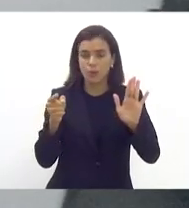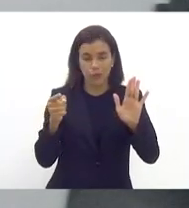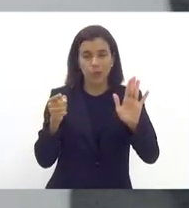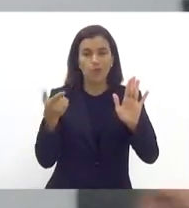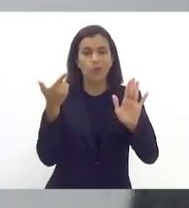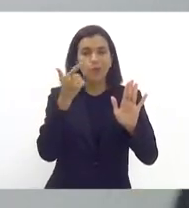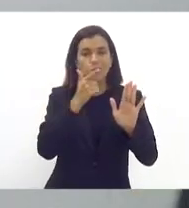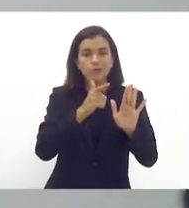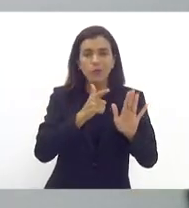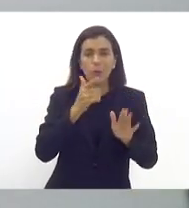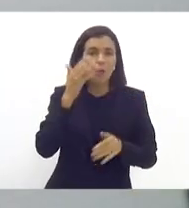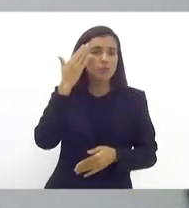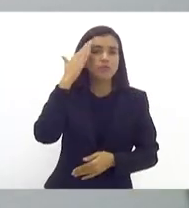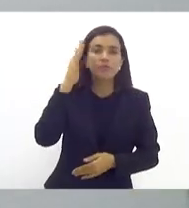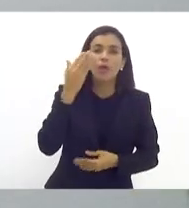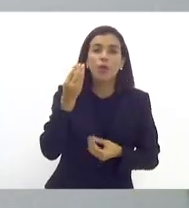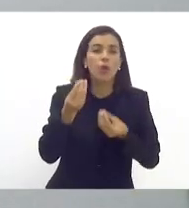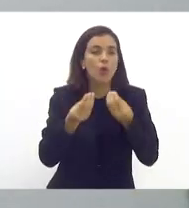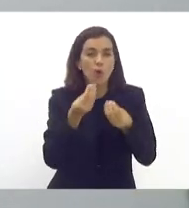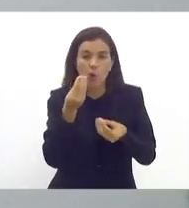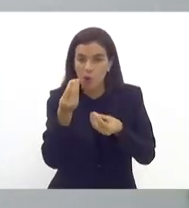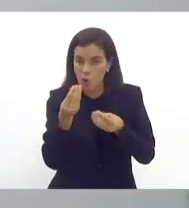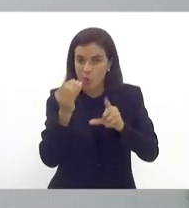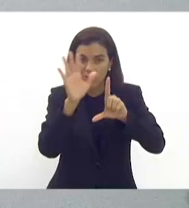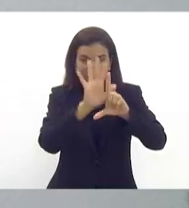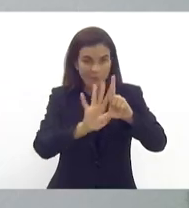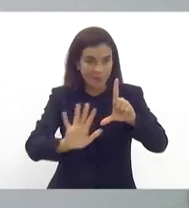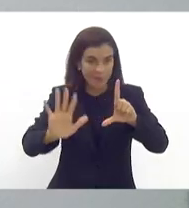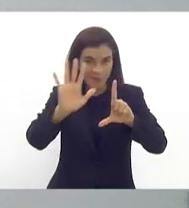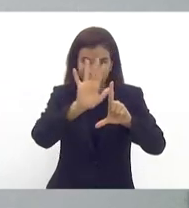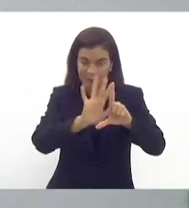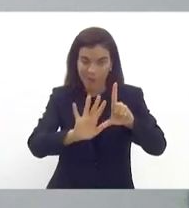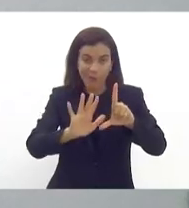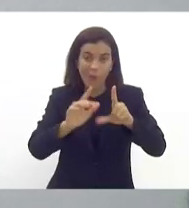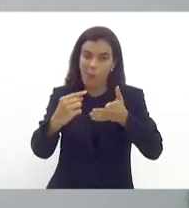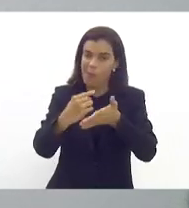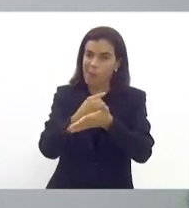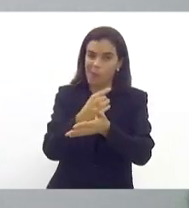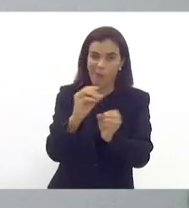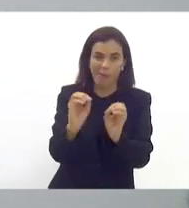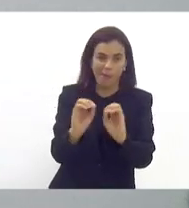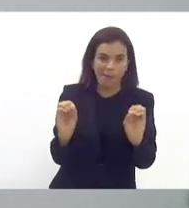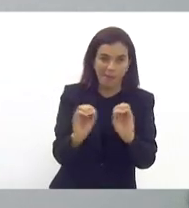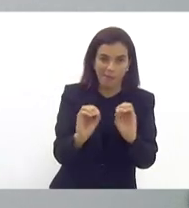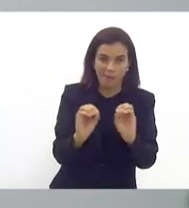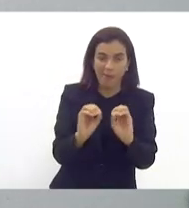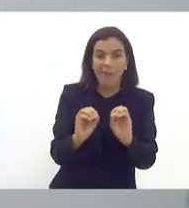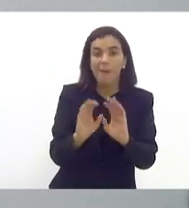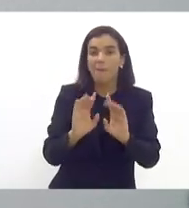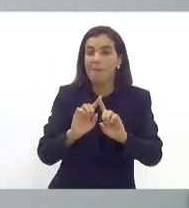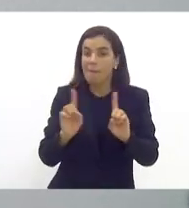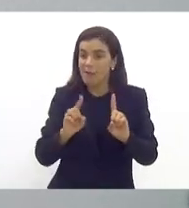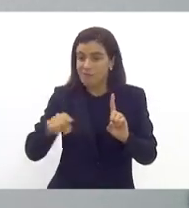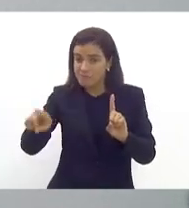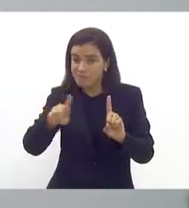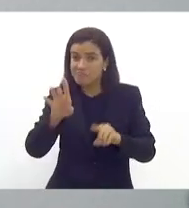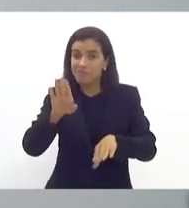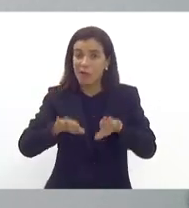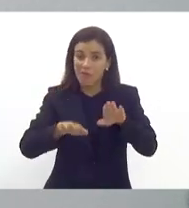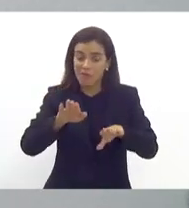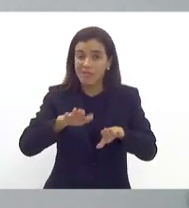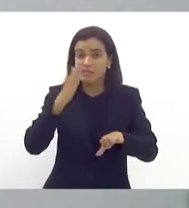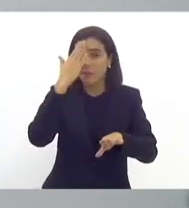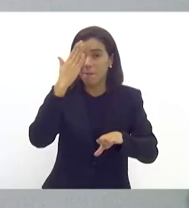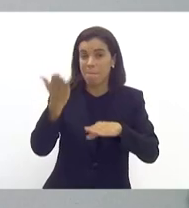lá eu não sei exatamente aonde onde tá não me perguntem mas os senhores devem saber muito mais do que eu